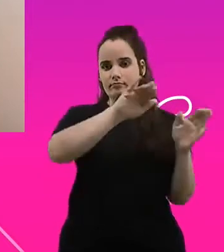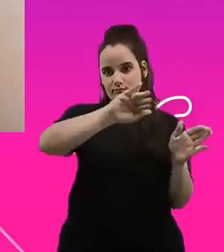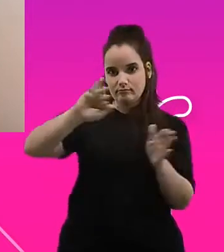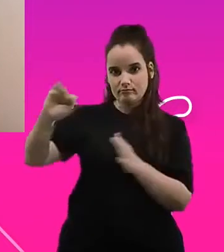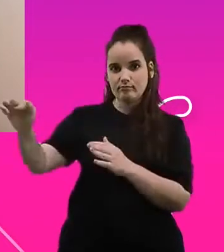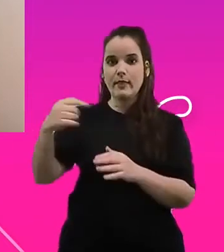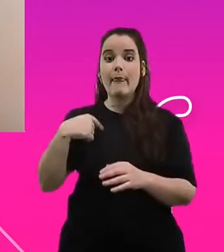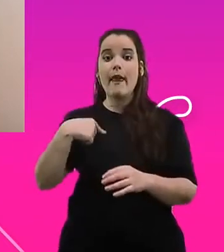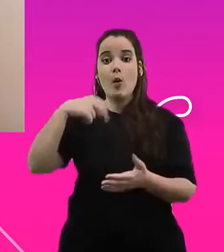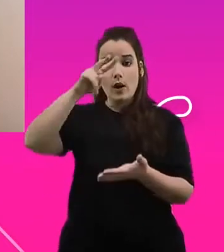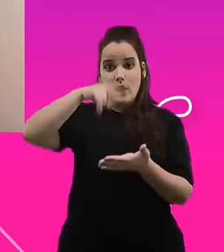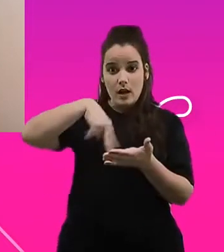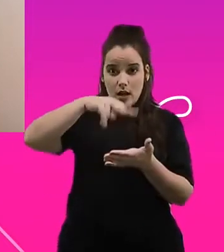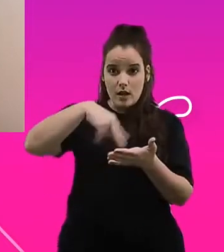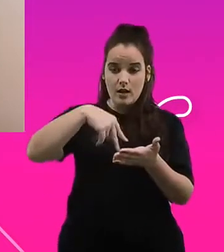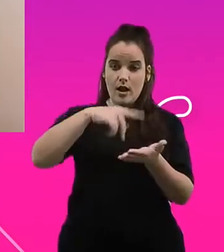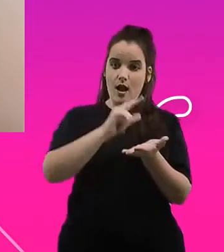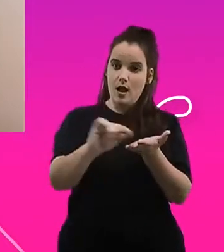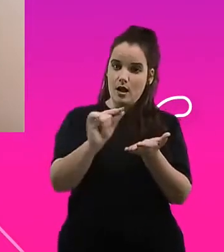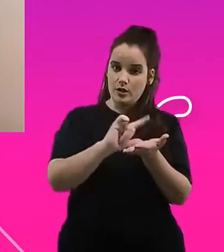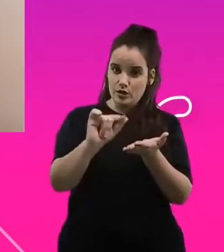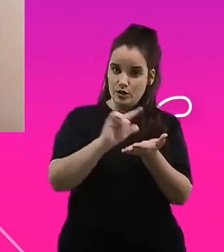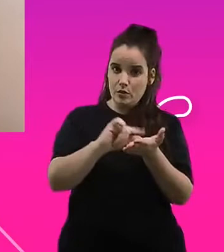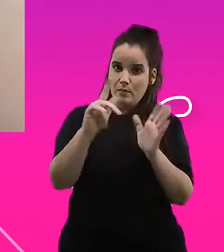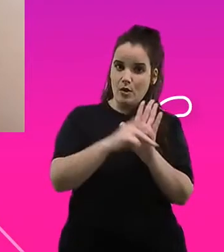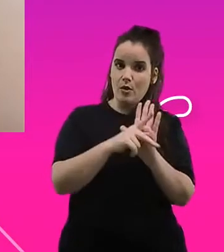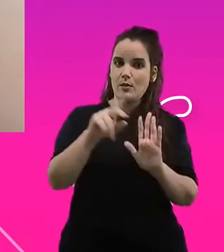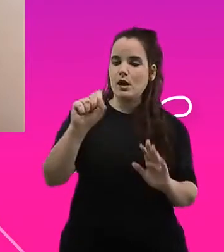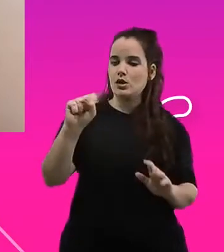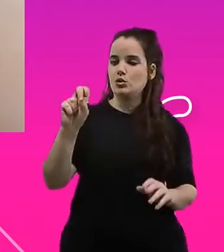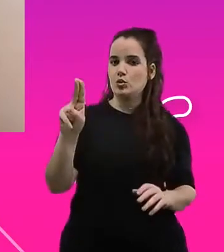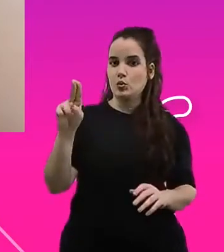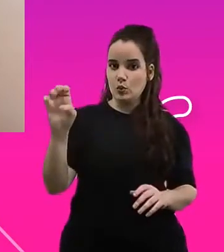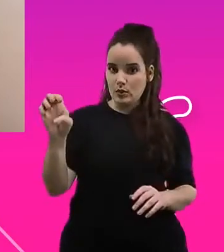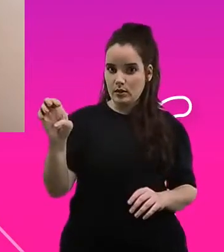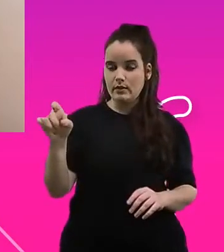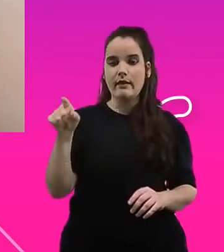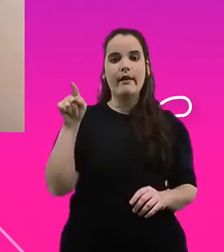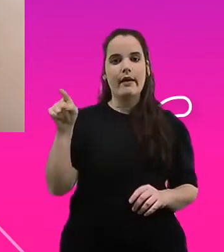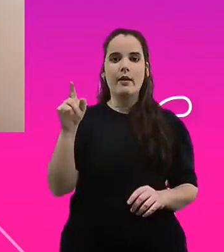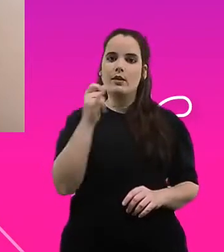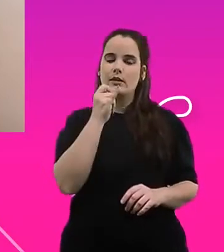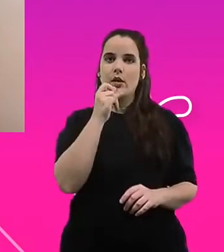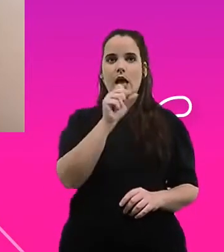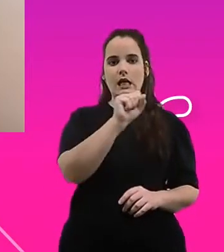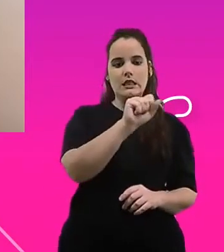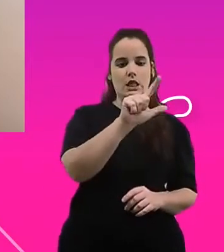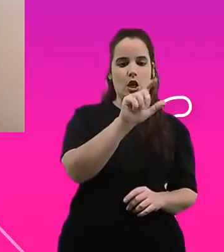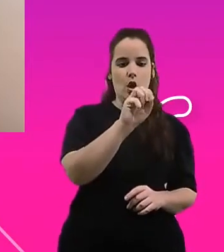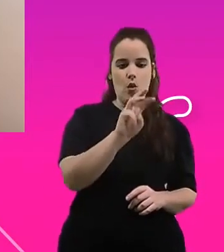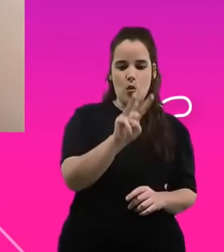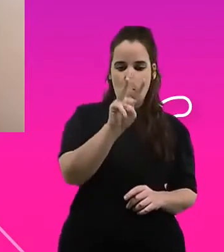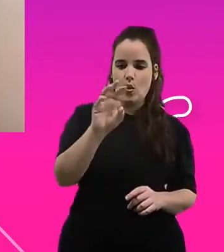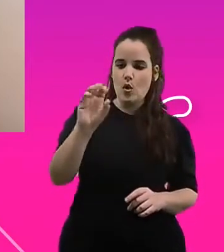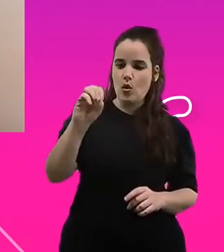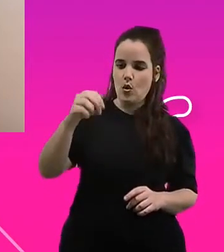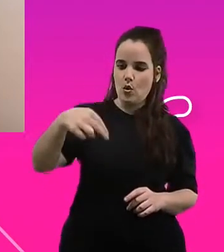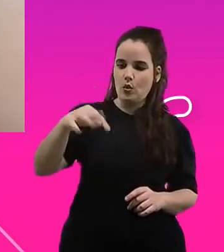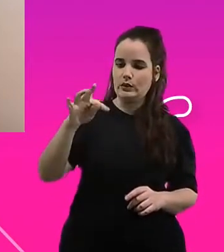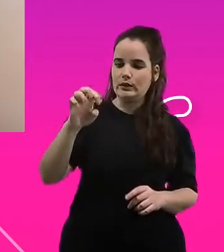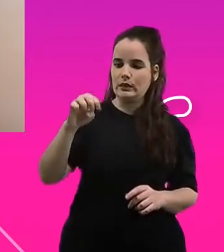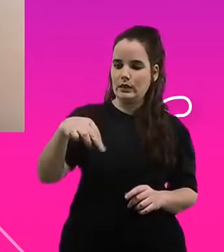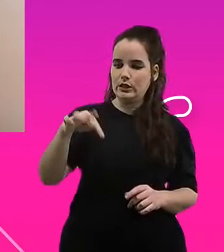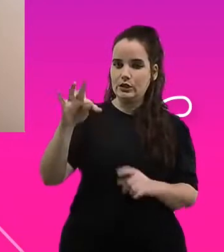artigo dela, que a gente acha que o slow content, por ele ser devagar, né, nessa lógica do ter um ritmo um pouco